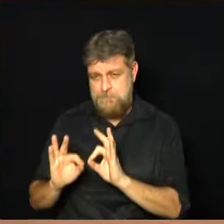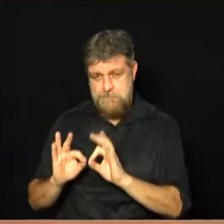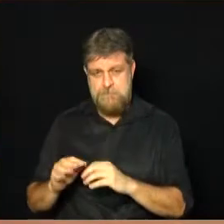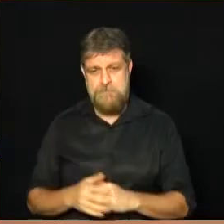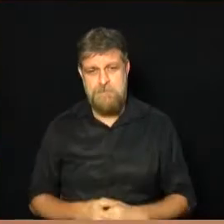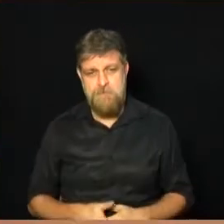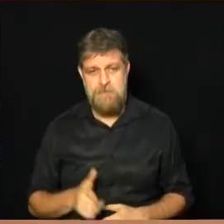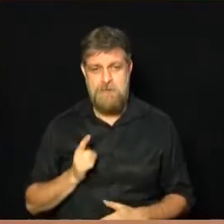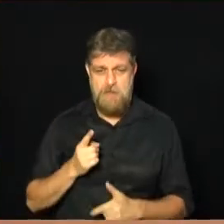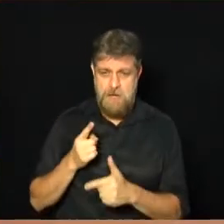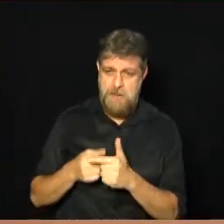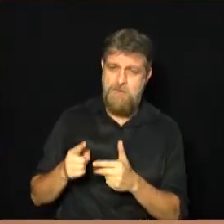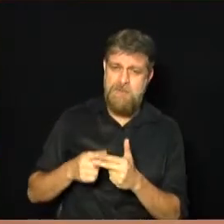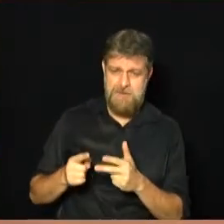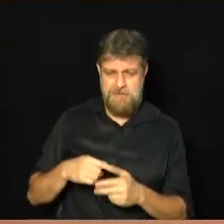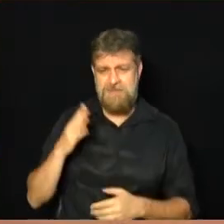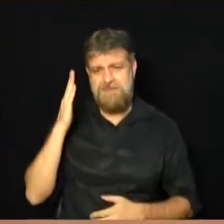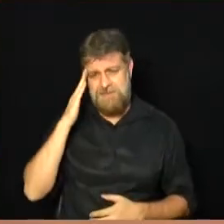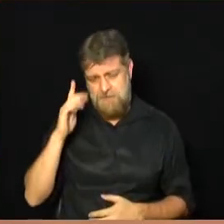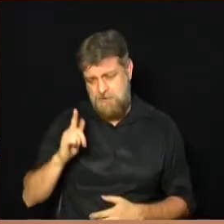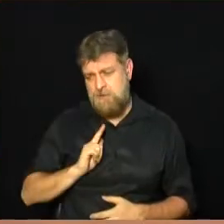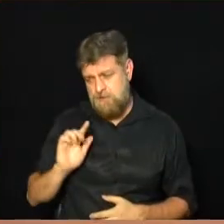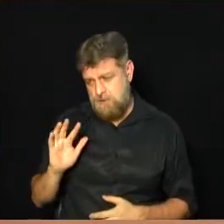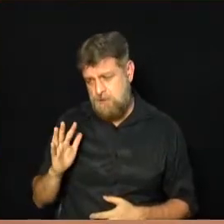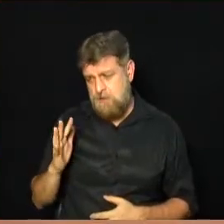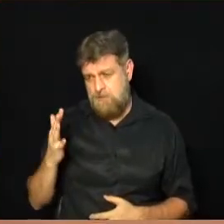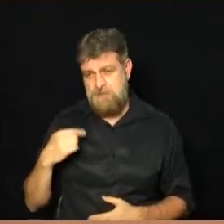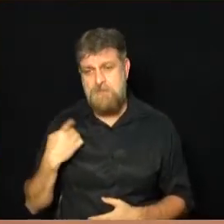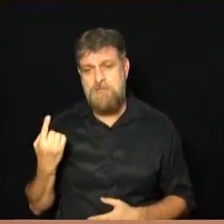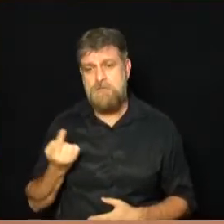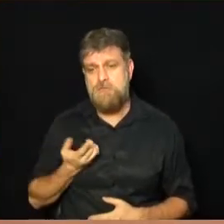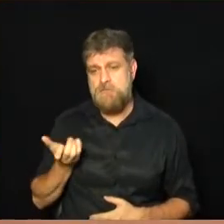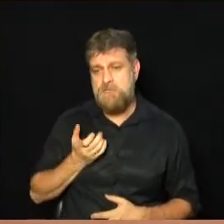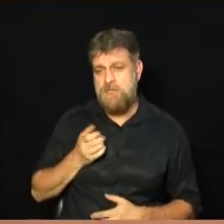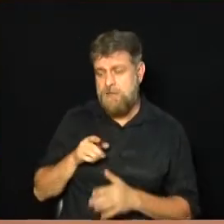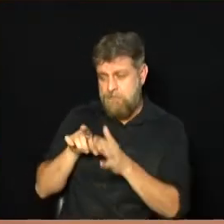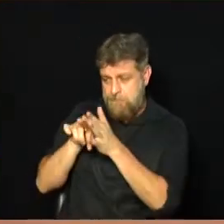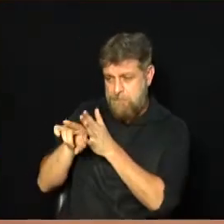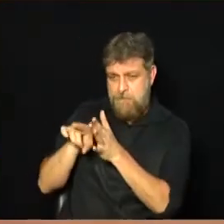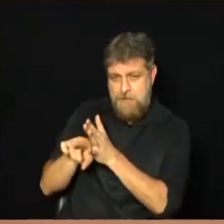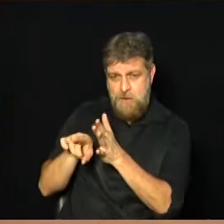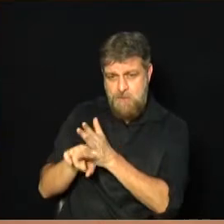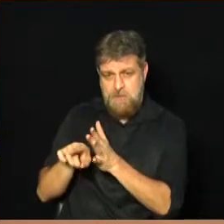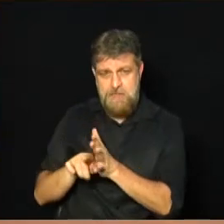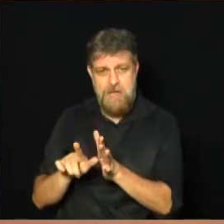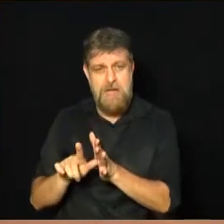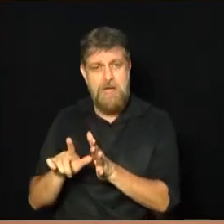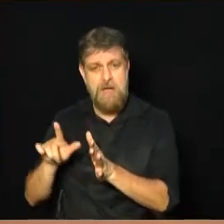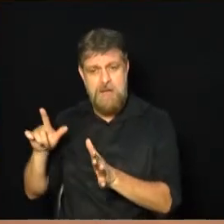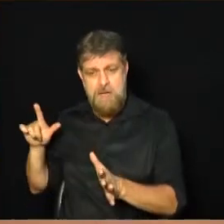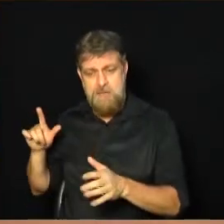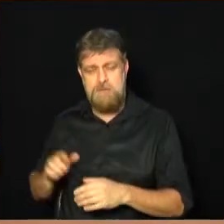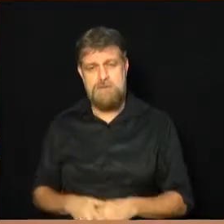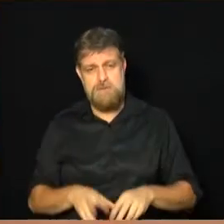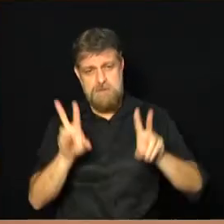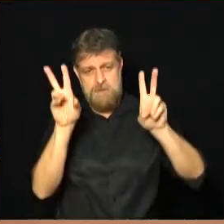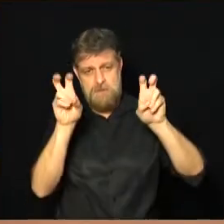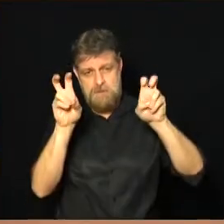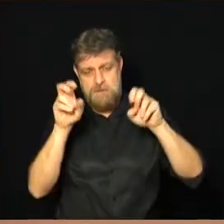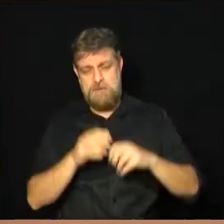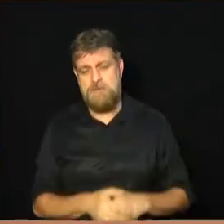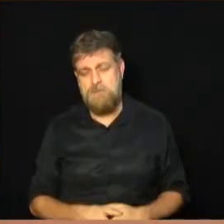Alguns problemas, é evidente, a gente também tem acompanhado e é isso que a gente quer apontar aqui. Aliás, antes de falar sobre essas questões